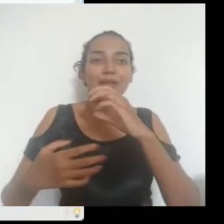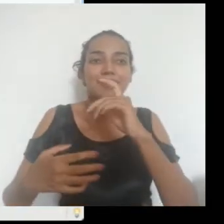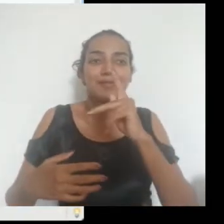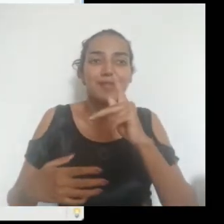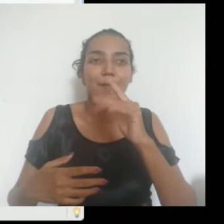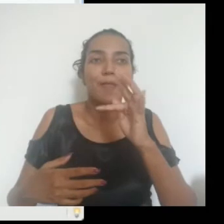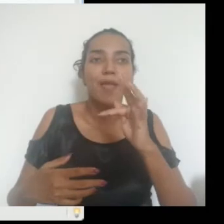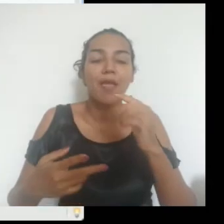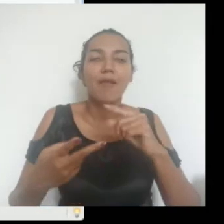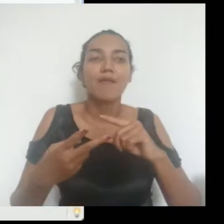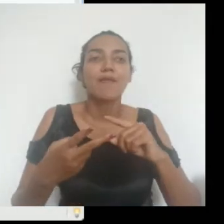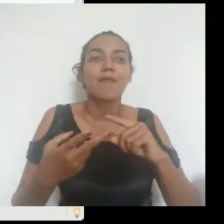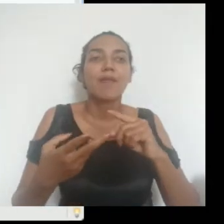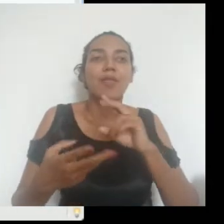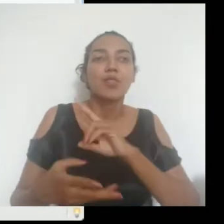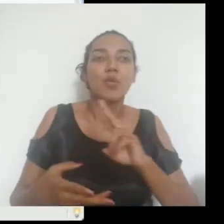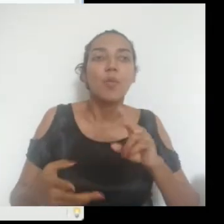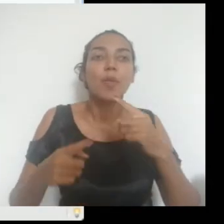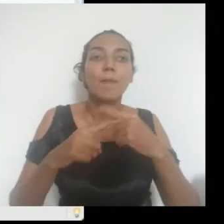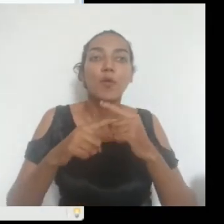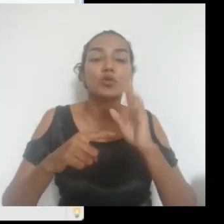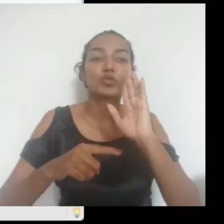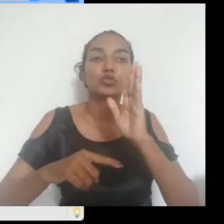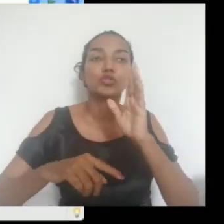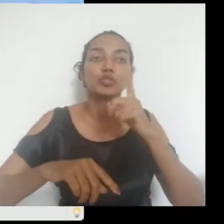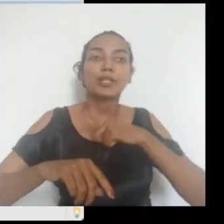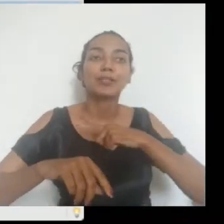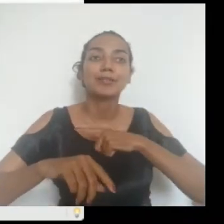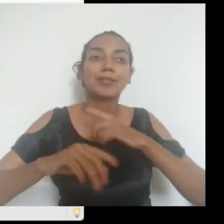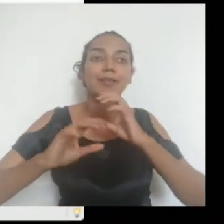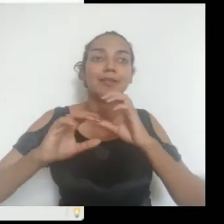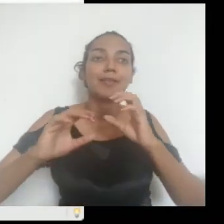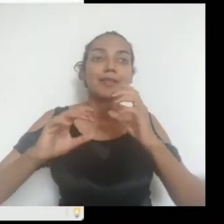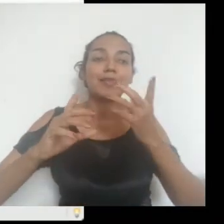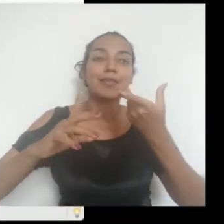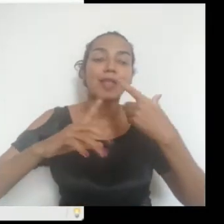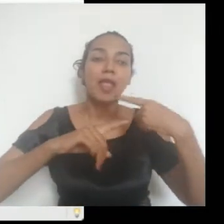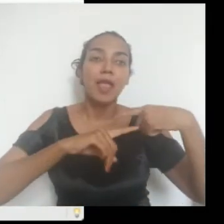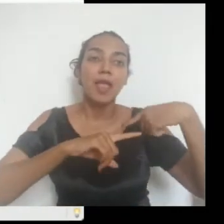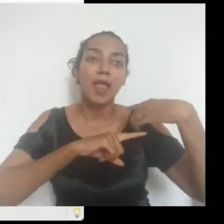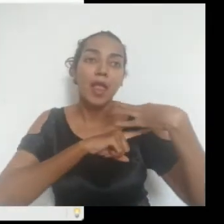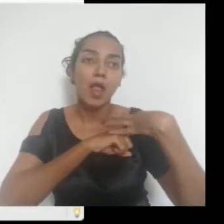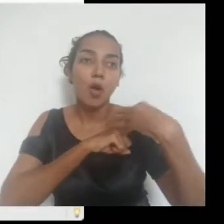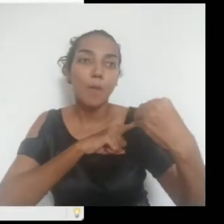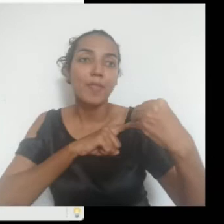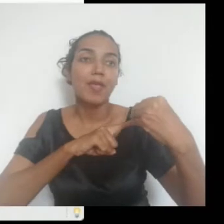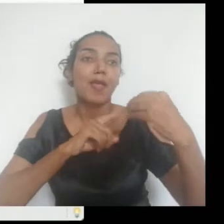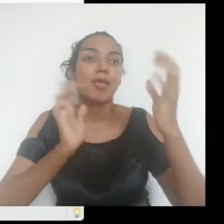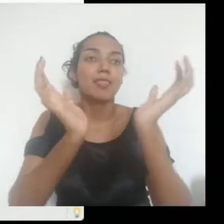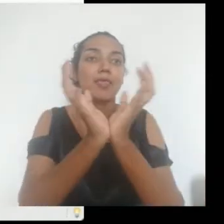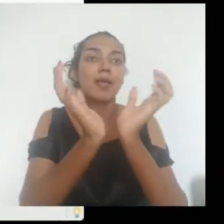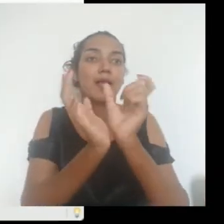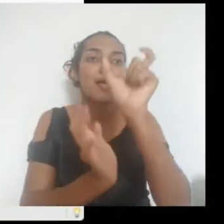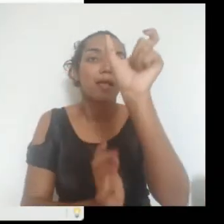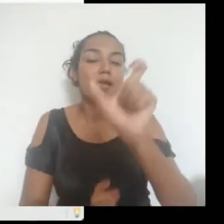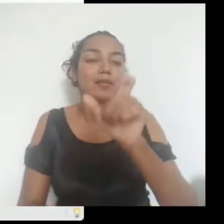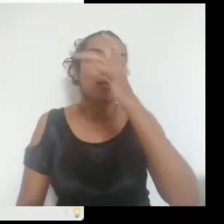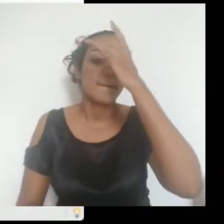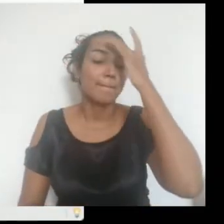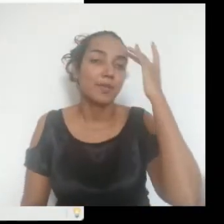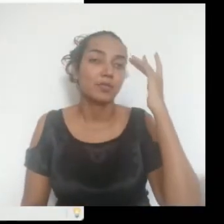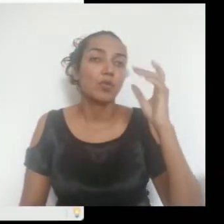a herdar dessa classe. Então, em tese, se eu vou herdar esses atributos, eu poderia muito